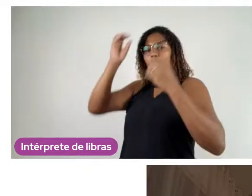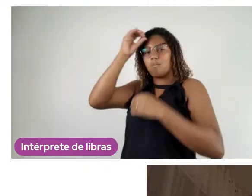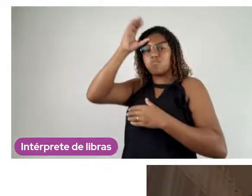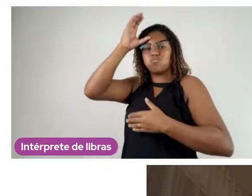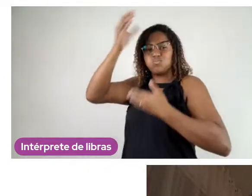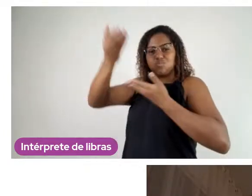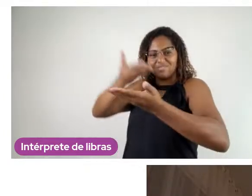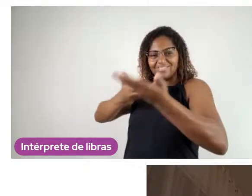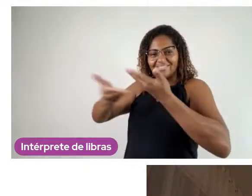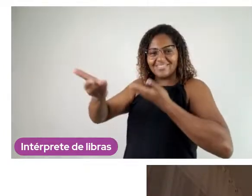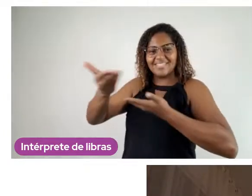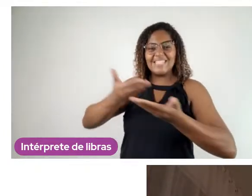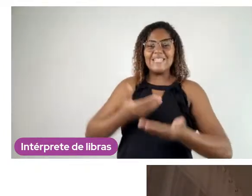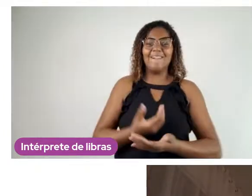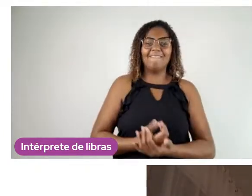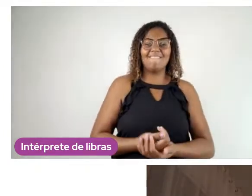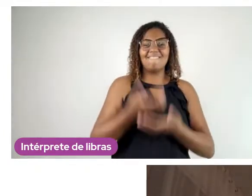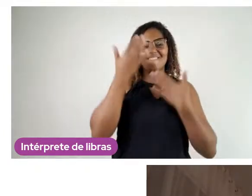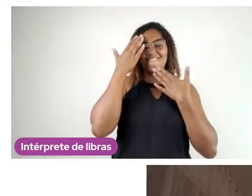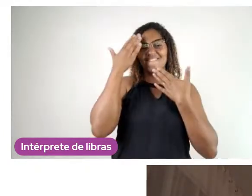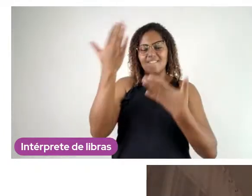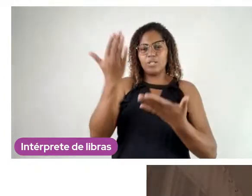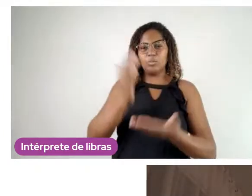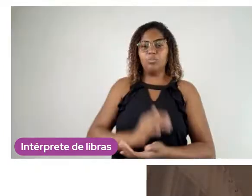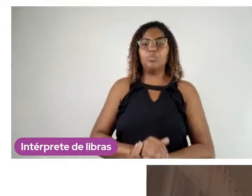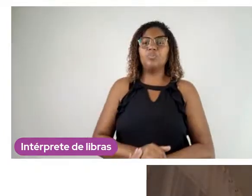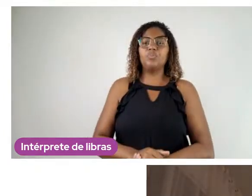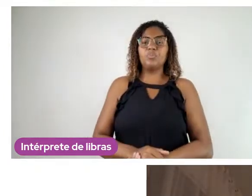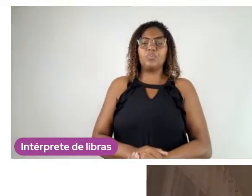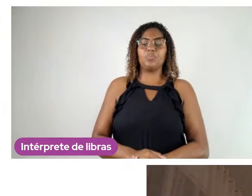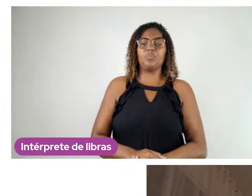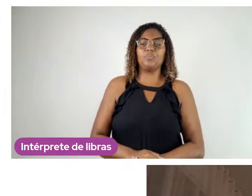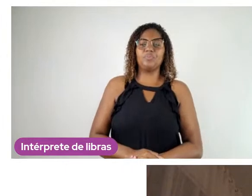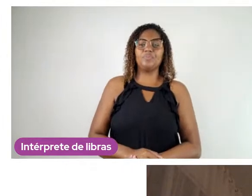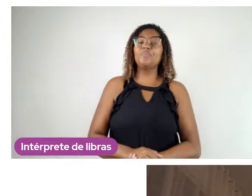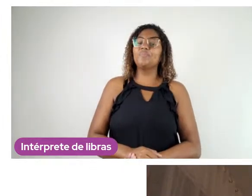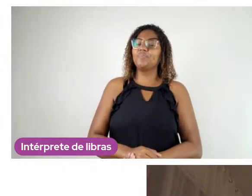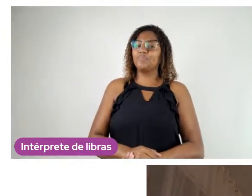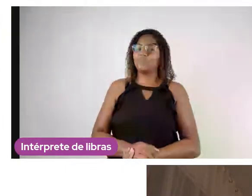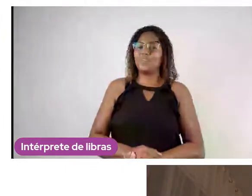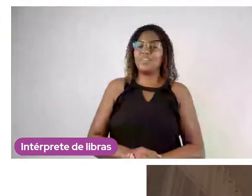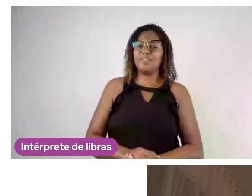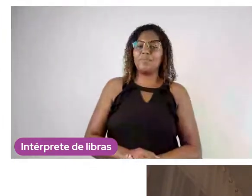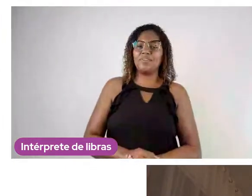¿vale? Muchas gracias. Un gusto.